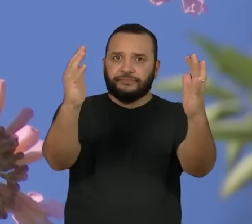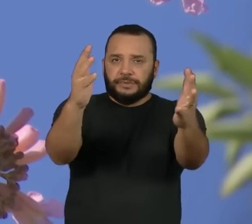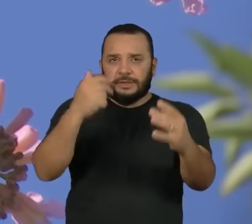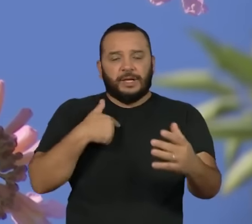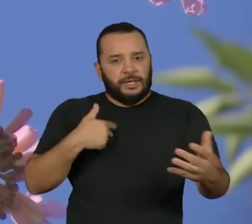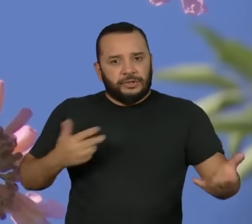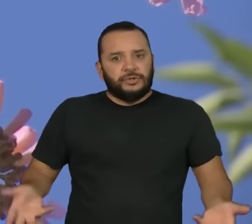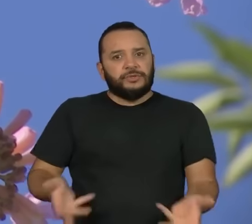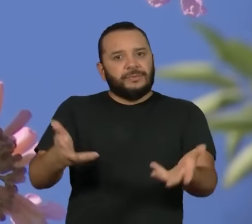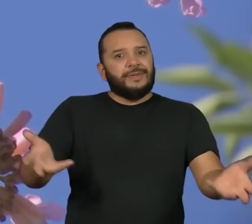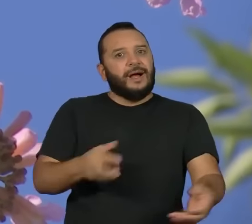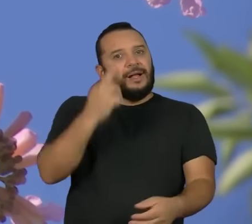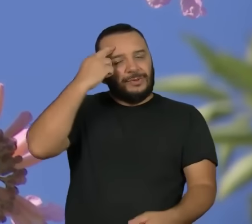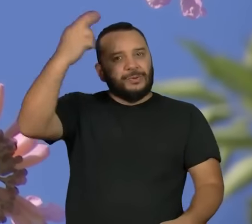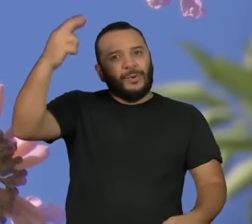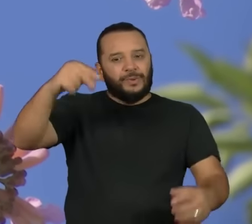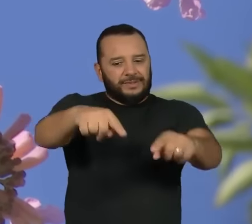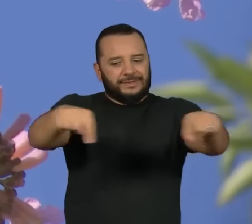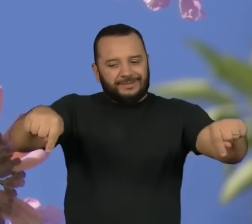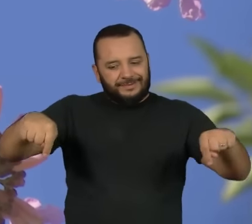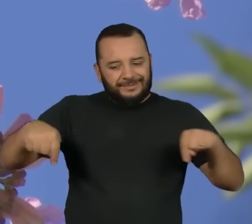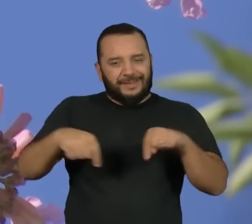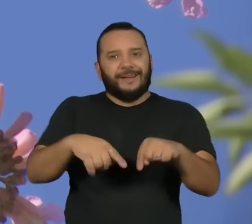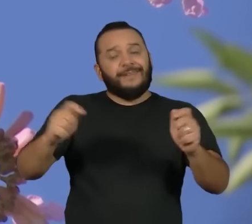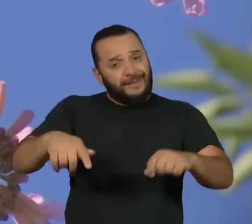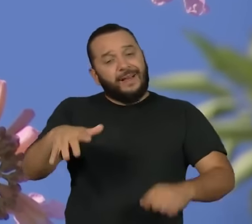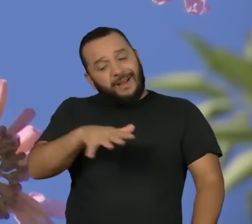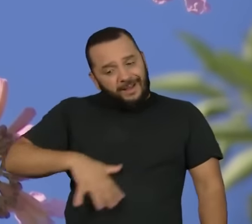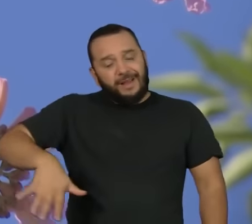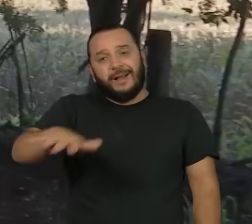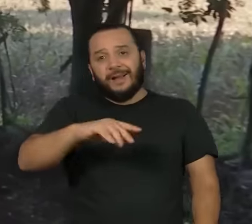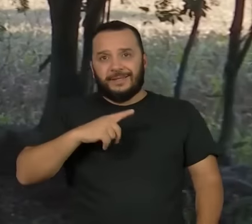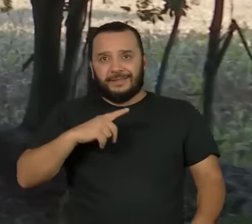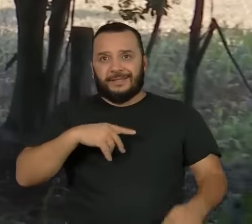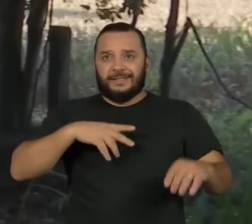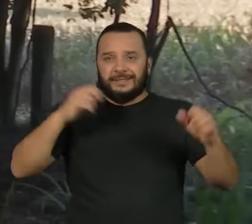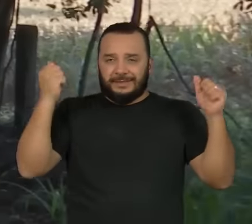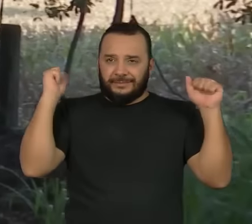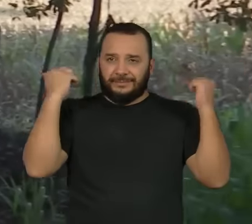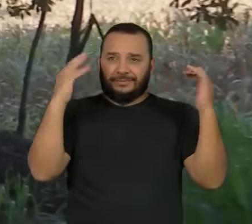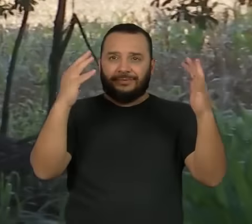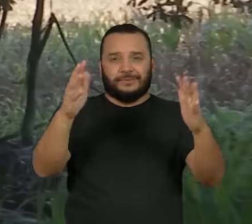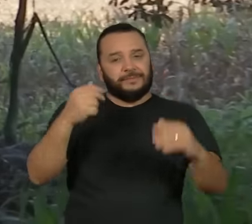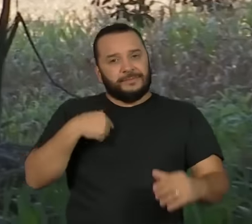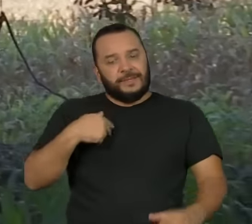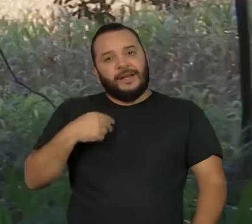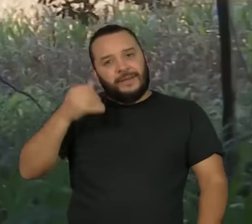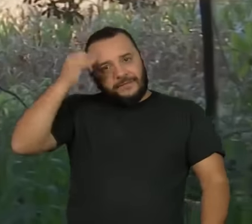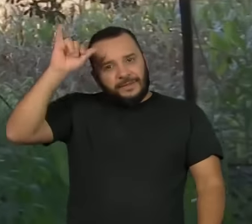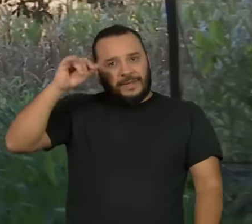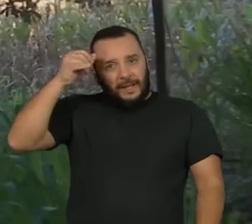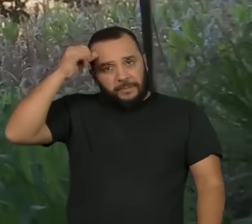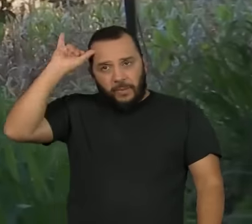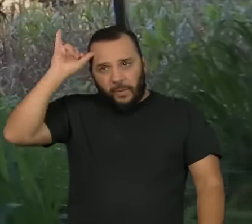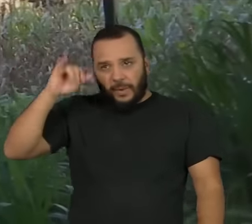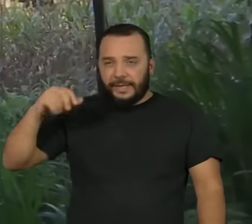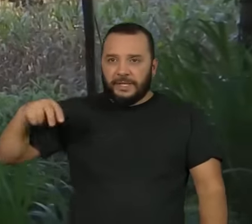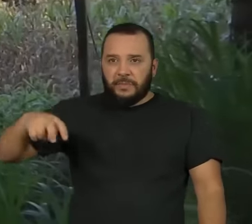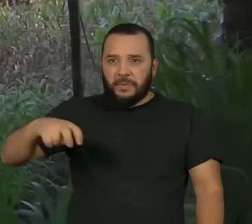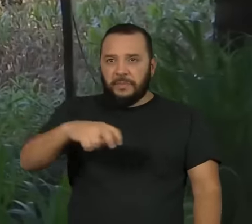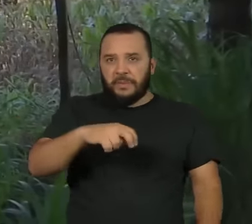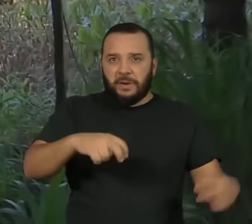a permitir que as áreas fossem cercadas, para que o gado não acessasse mais aquele